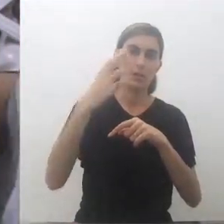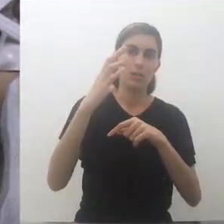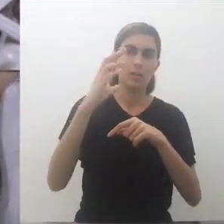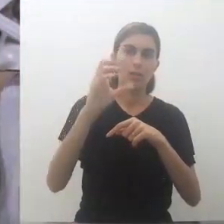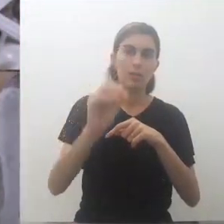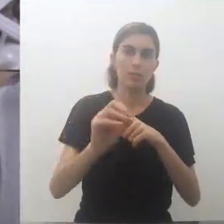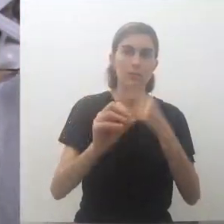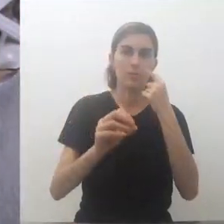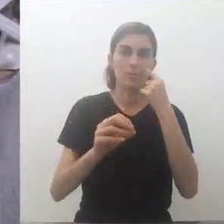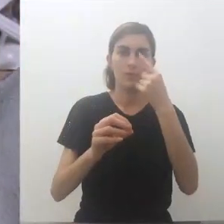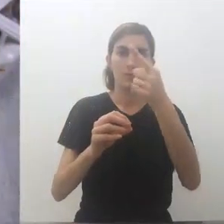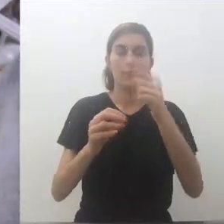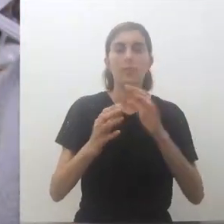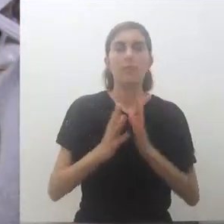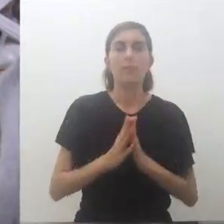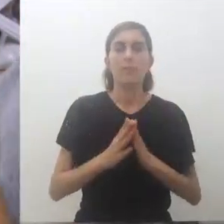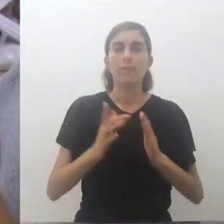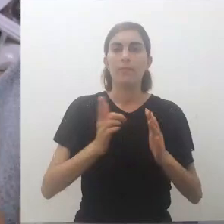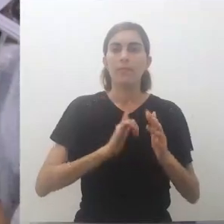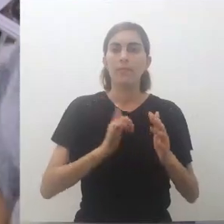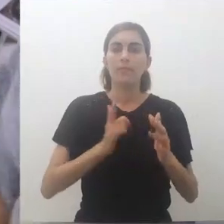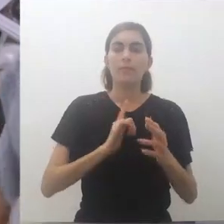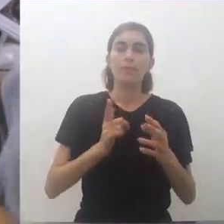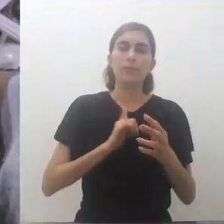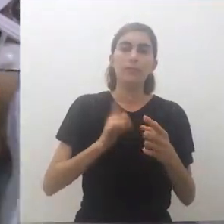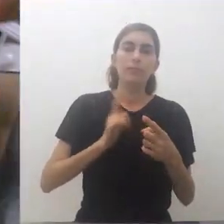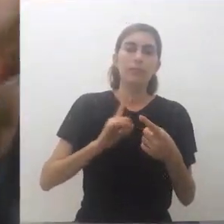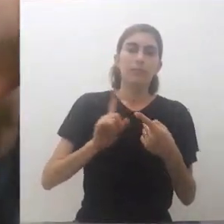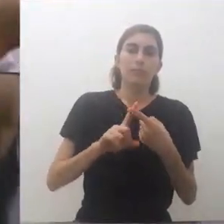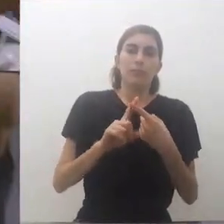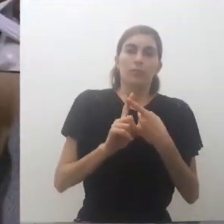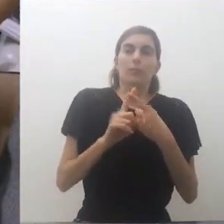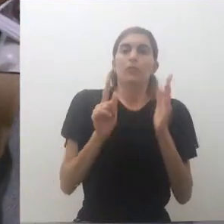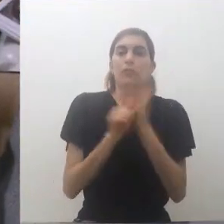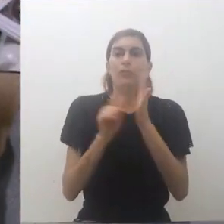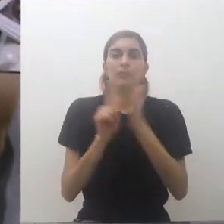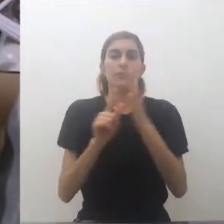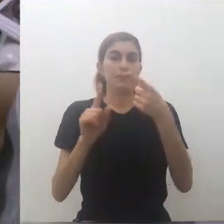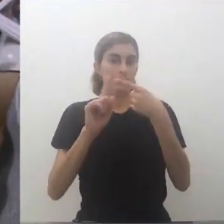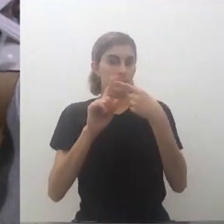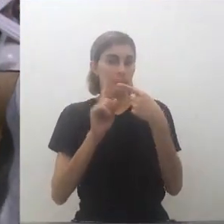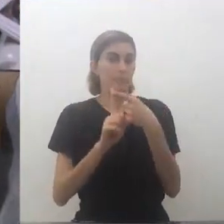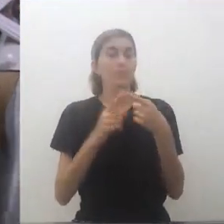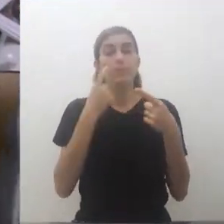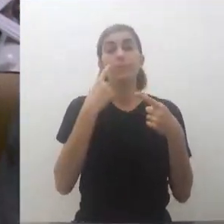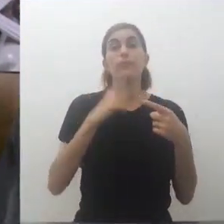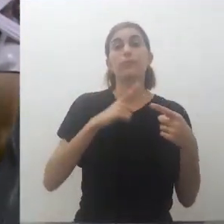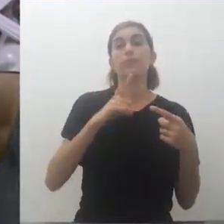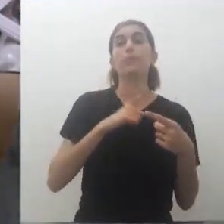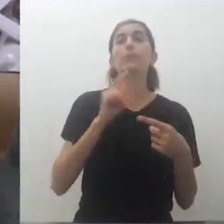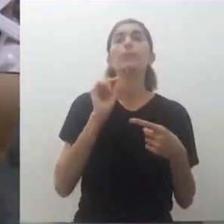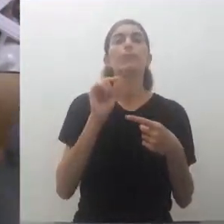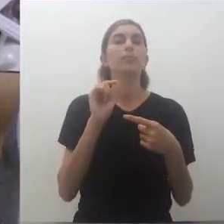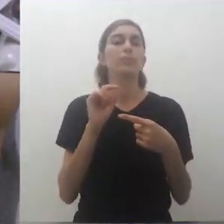temos, vou virar aqui a folha, nós temos aqui